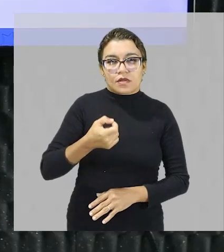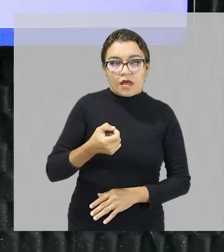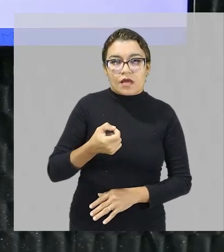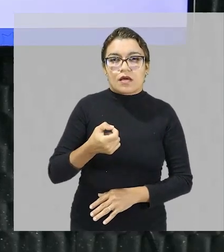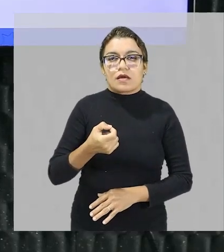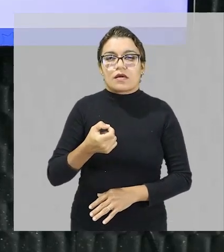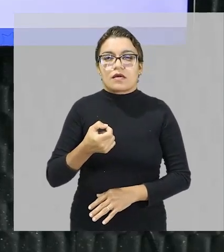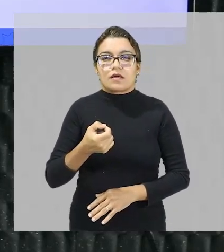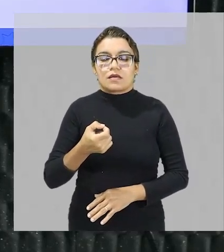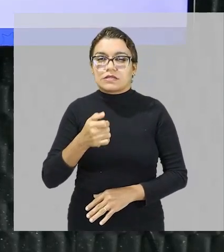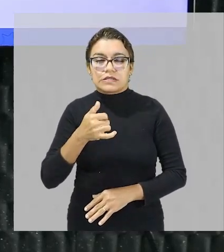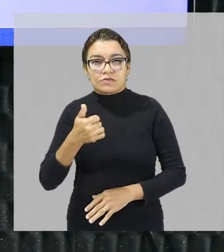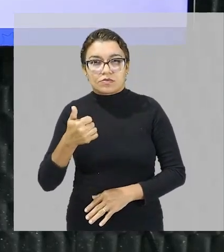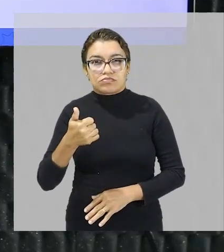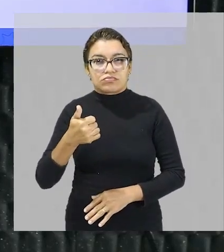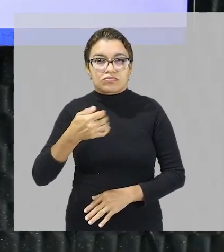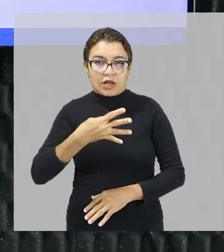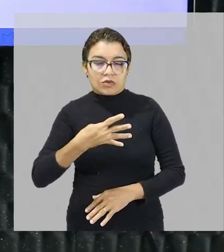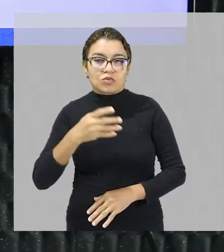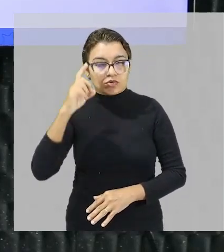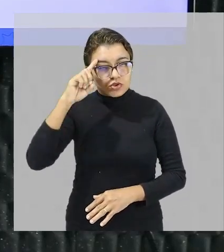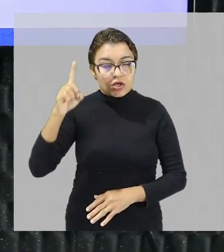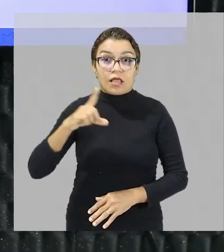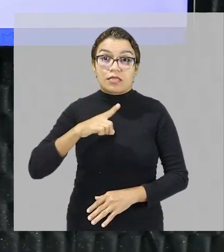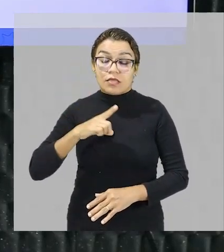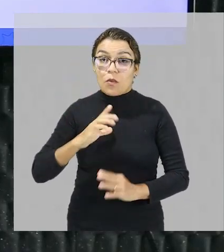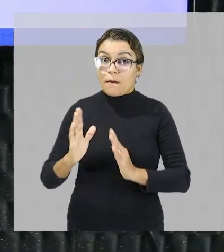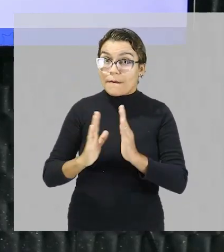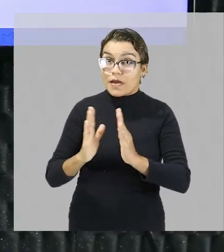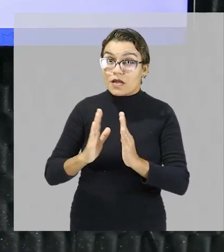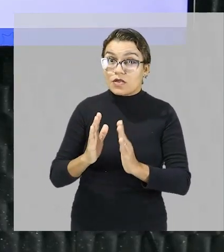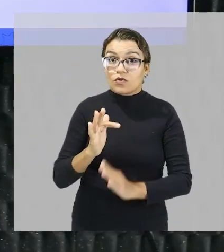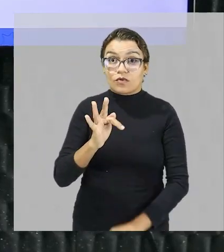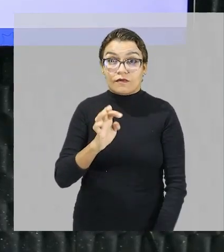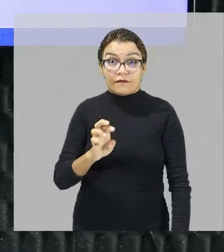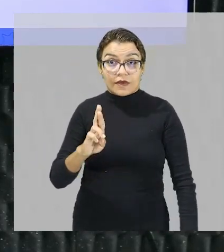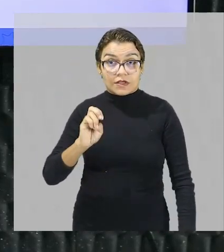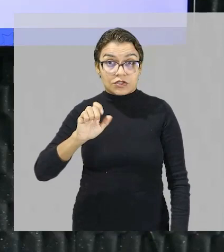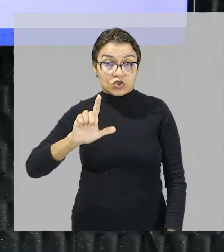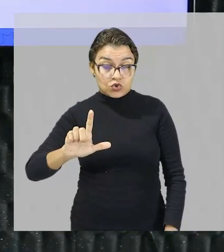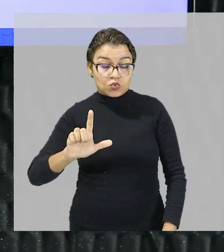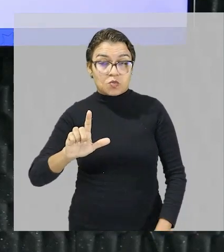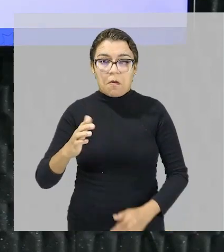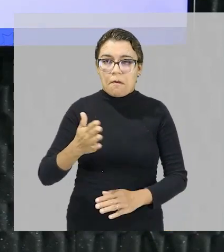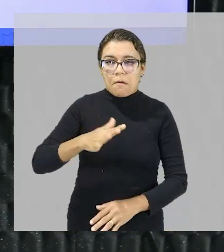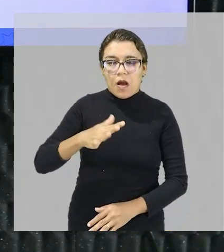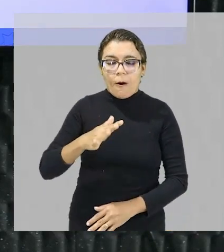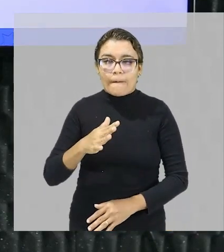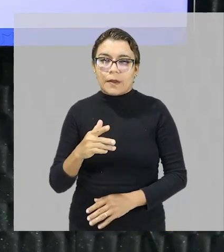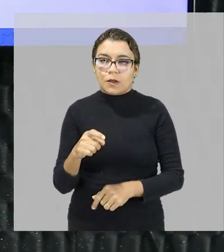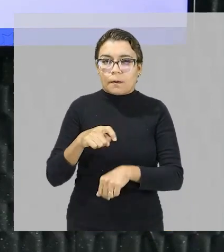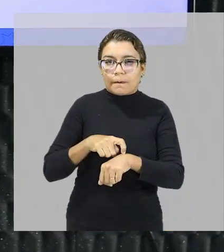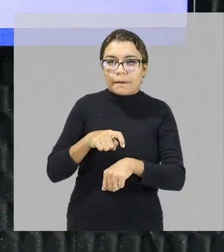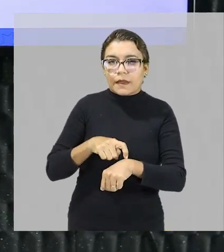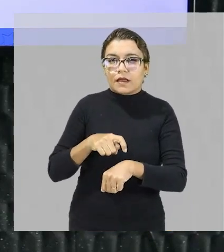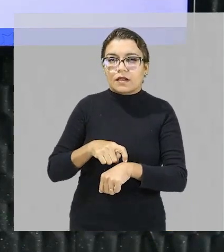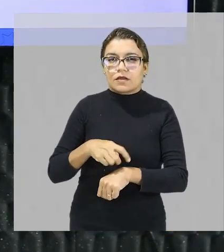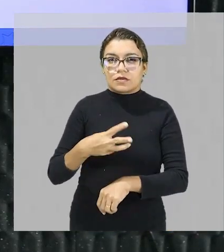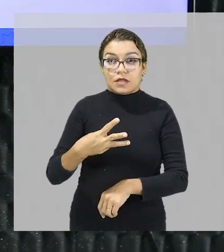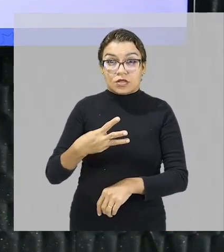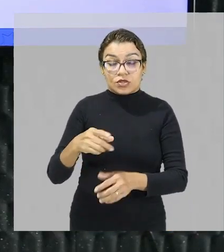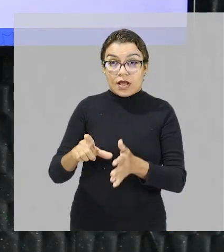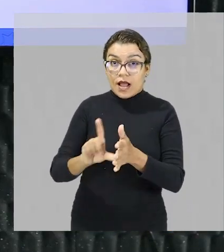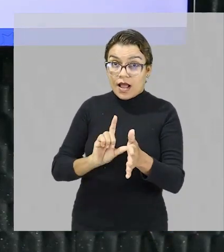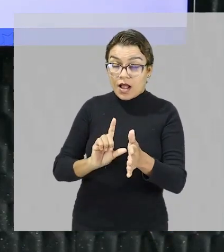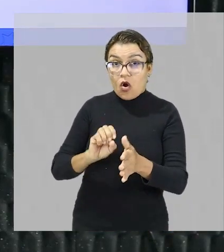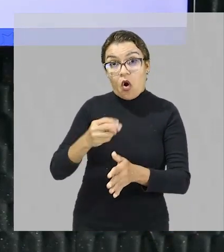dia, nós vamos ter ali o período fértil, tá? Que é quando, aproximadamente naquele tempo ali, 3 dias